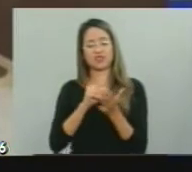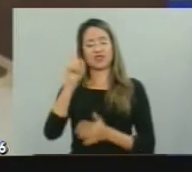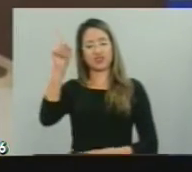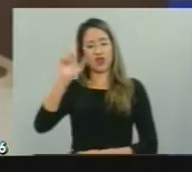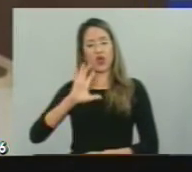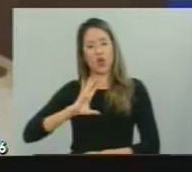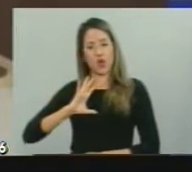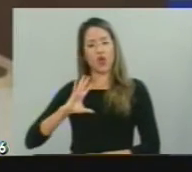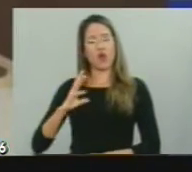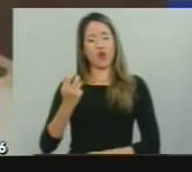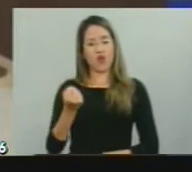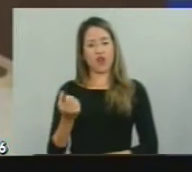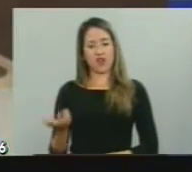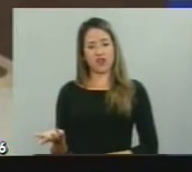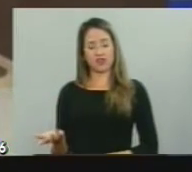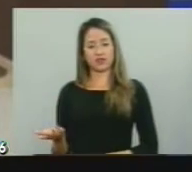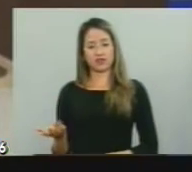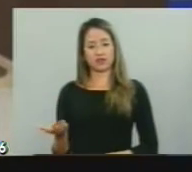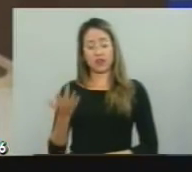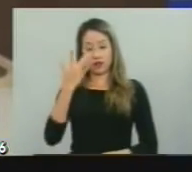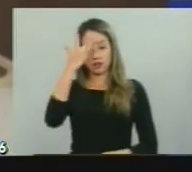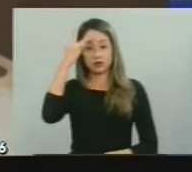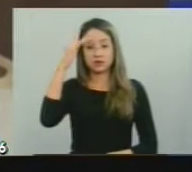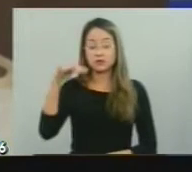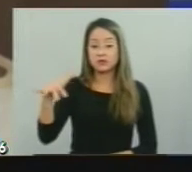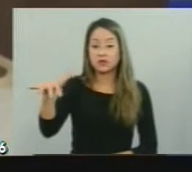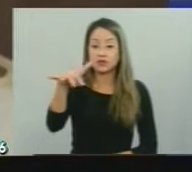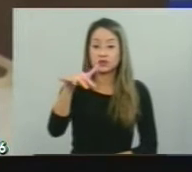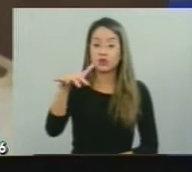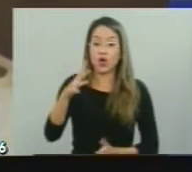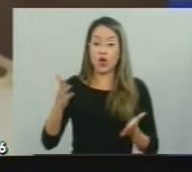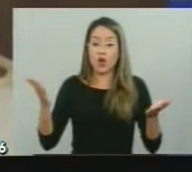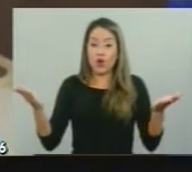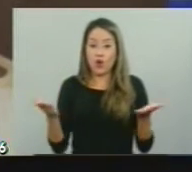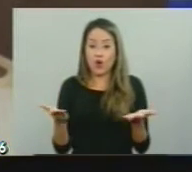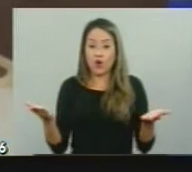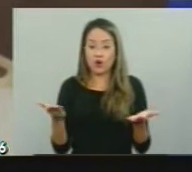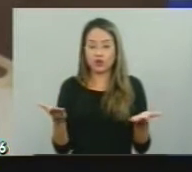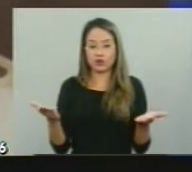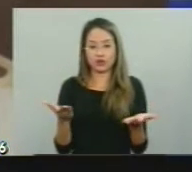ousadia àqueles e aquelas que cercam hoje